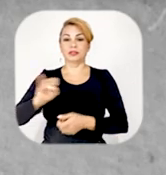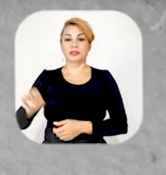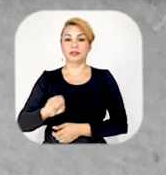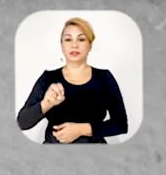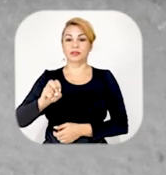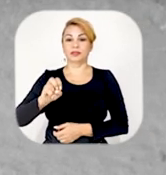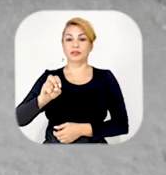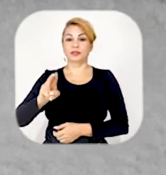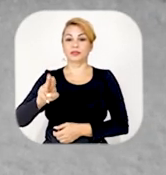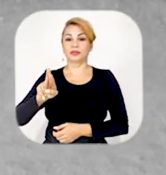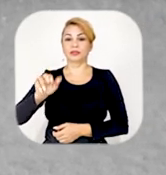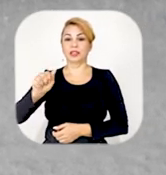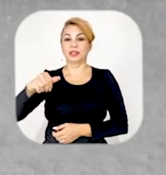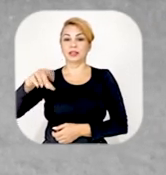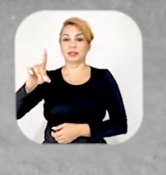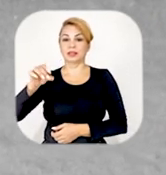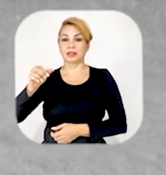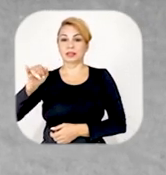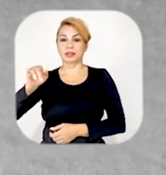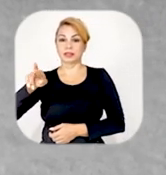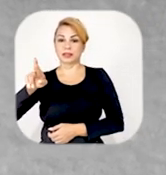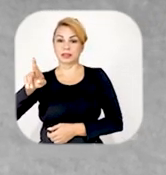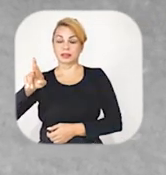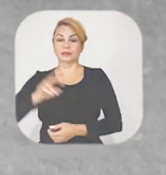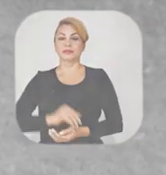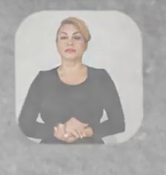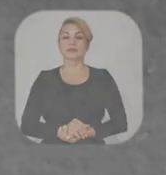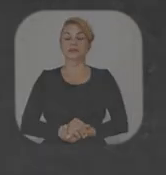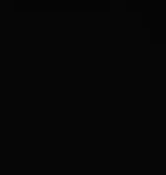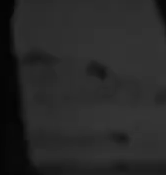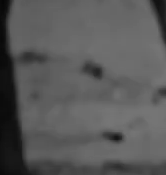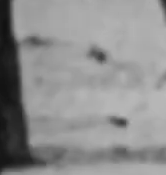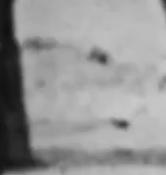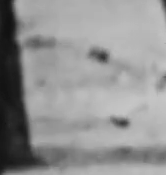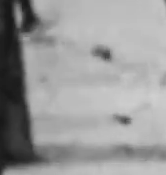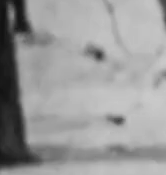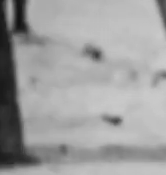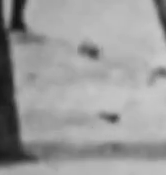Mediação do documentarista José Jurandir da Costa.